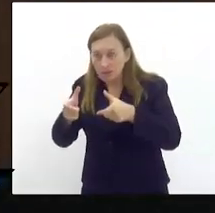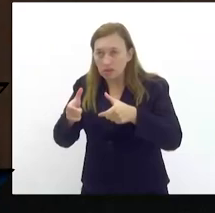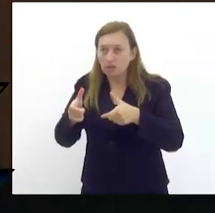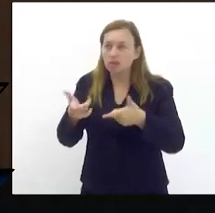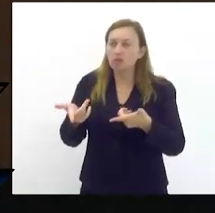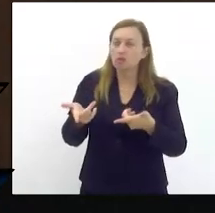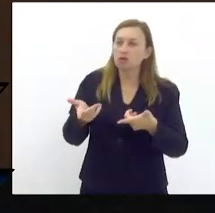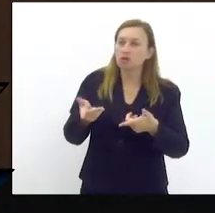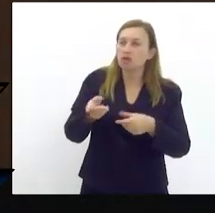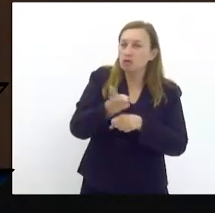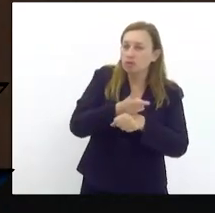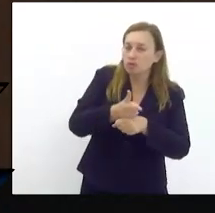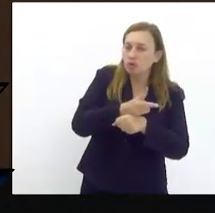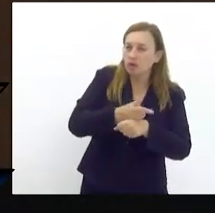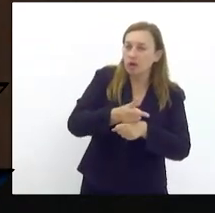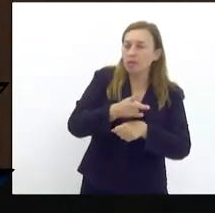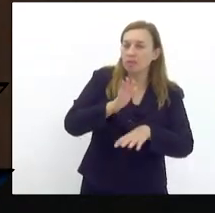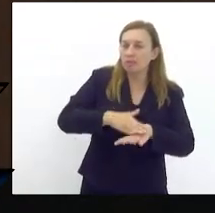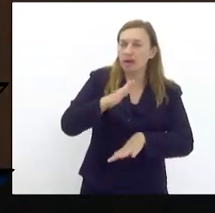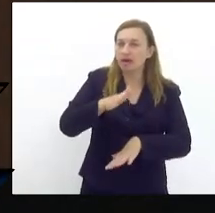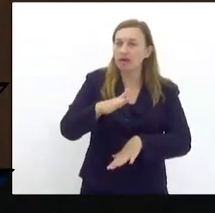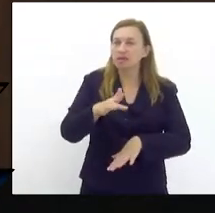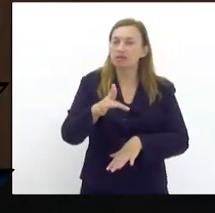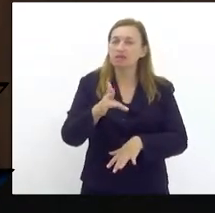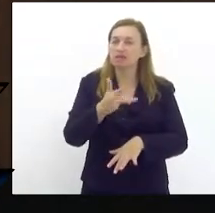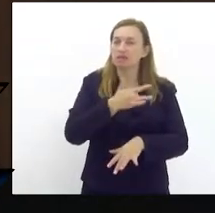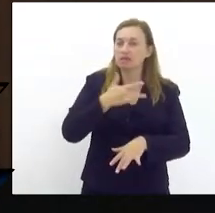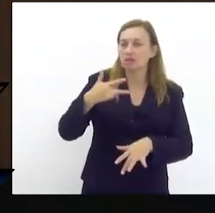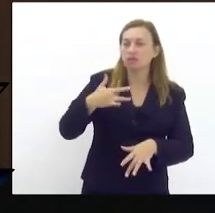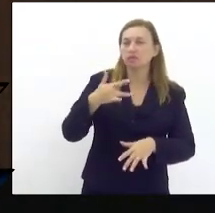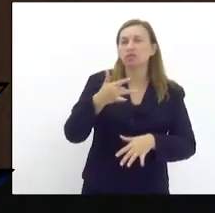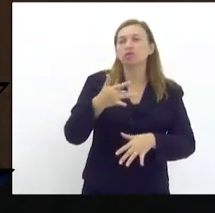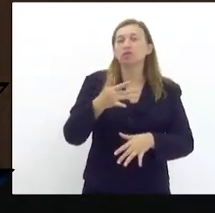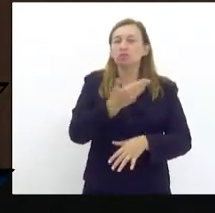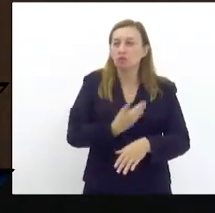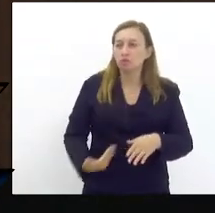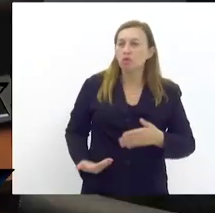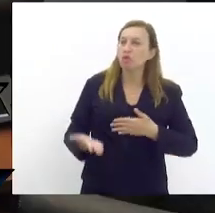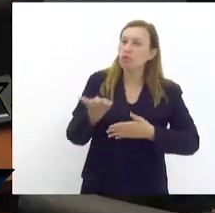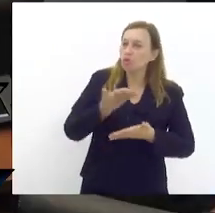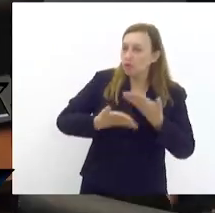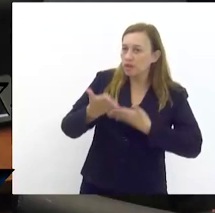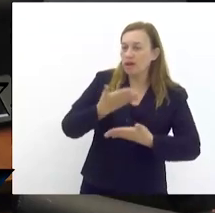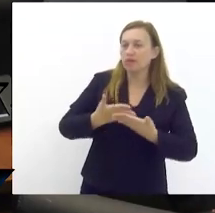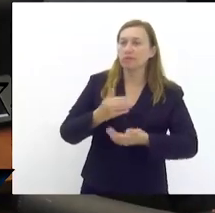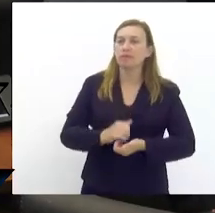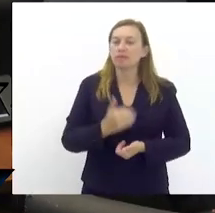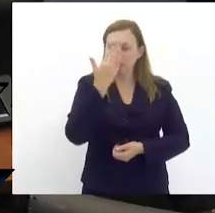é na saúde pública o cuidado com a sua saúde vascular Muito obrigado presidente